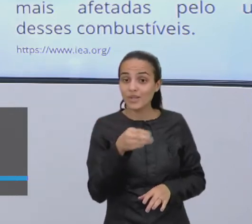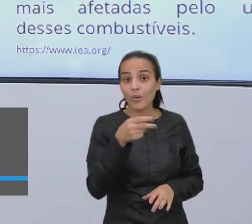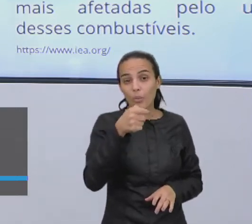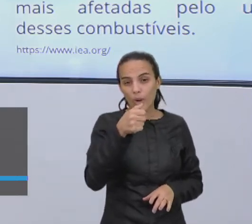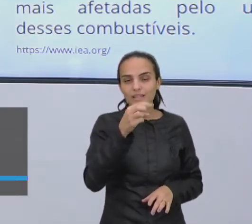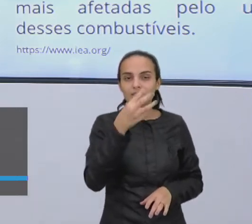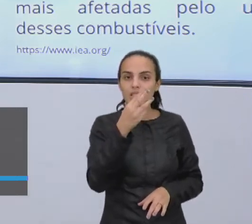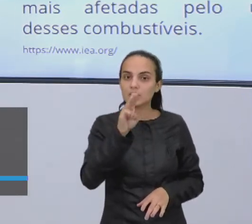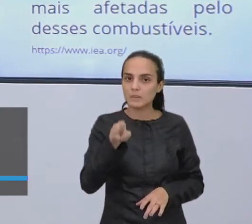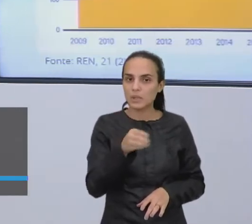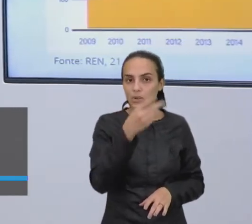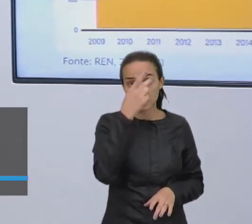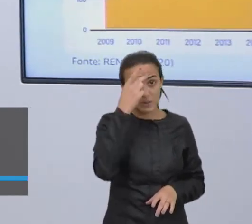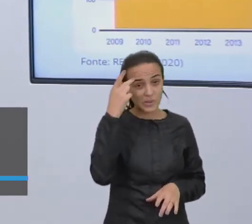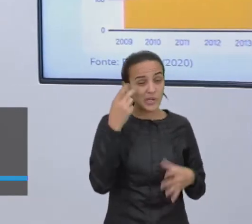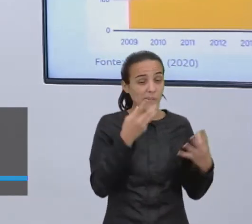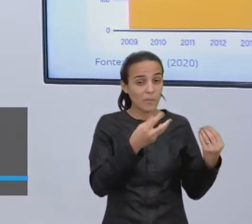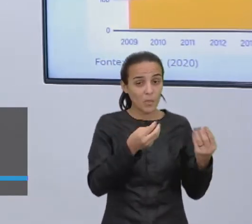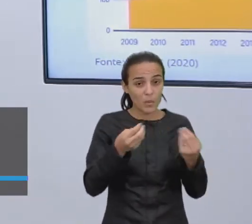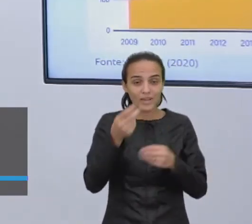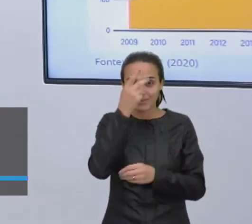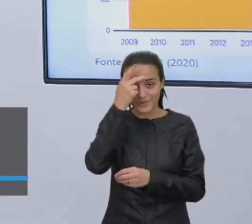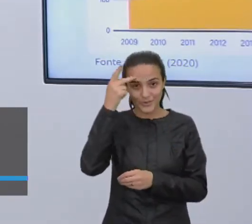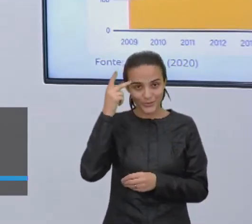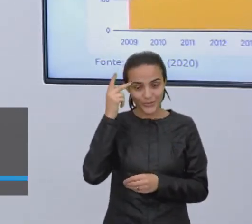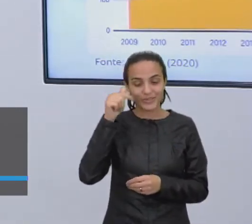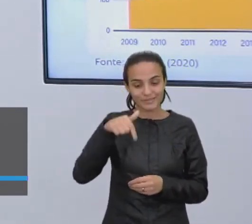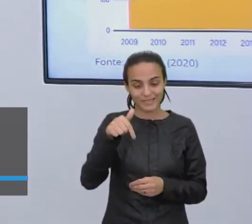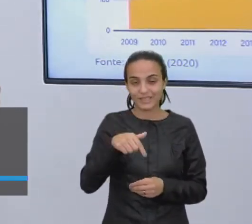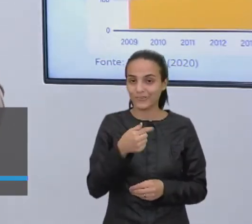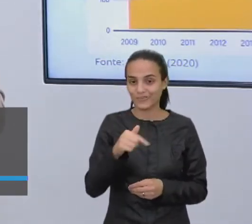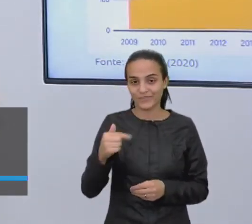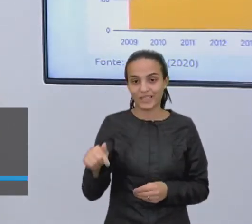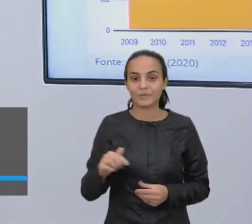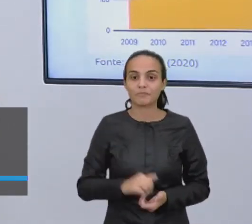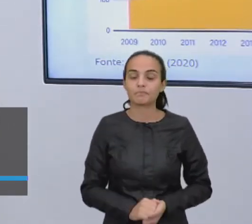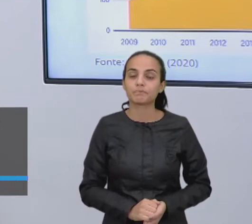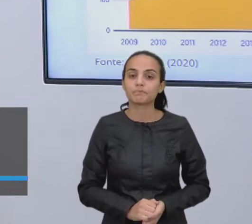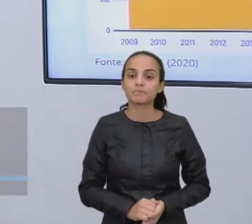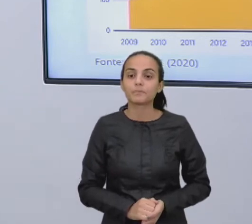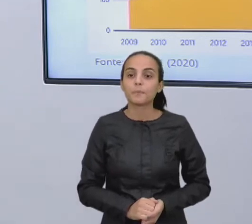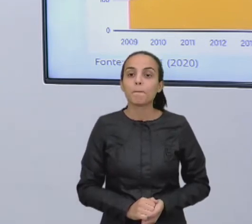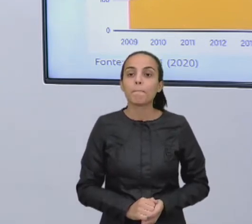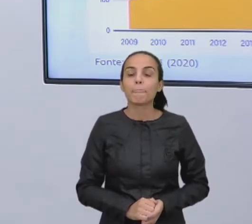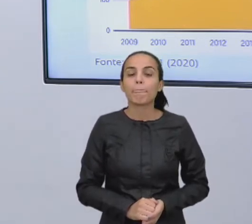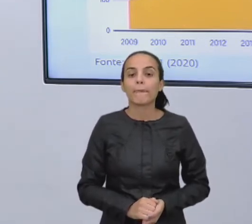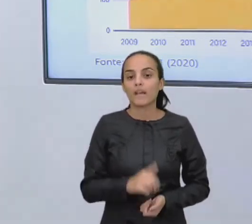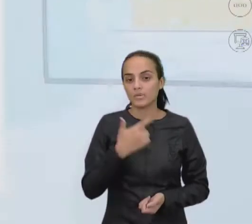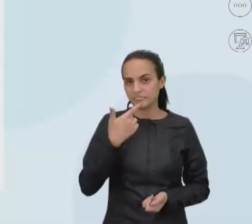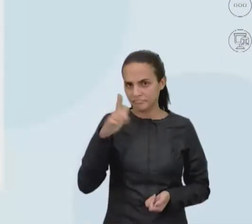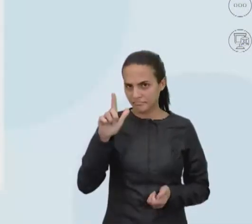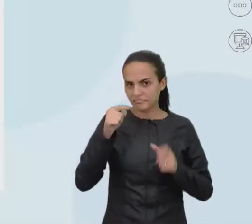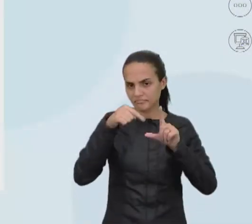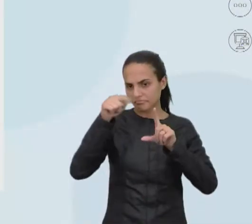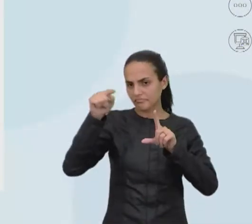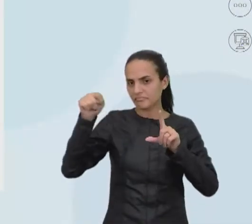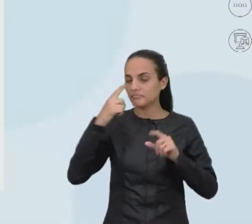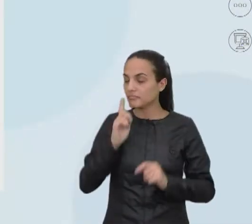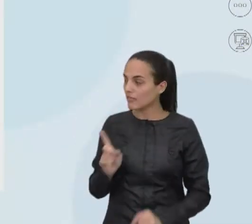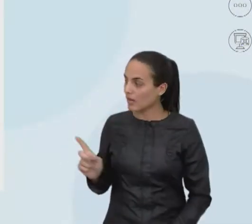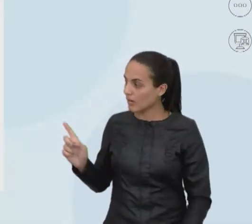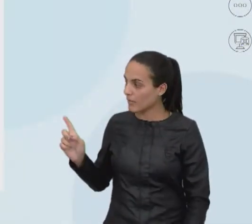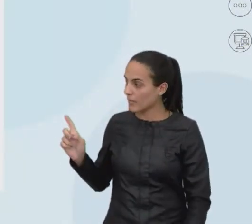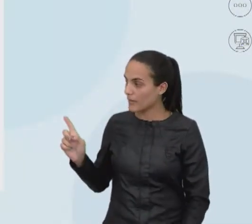3 bilhões de pessoas, é muita gente no mundo ainda sem acesso. Aí aqui só também para a gente ver aí no